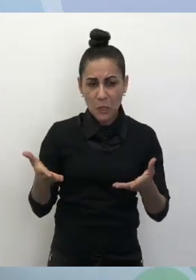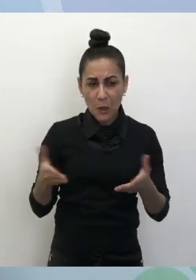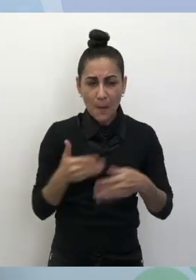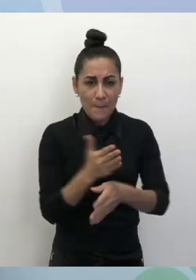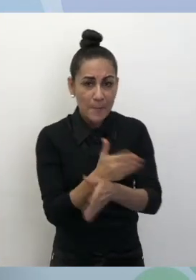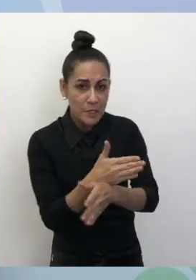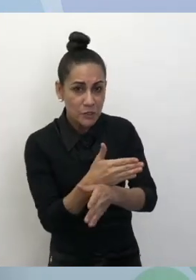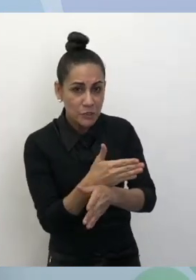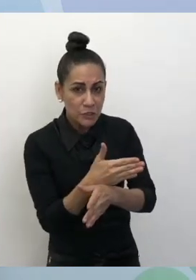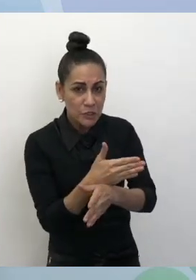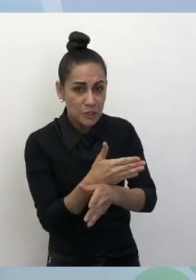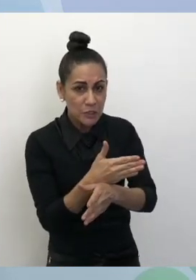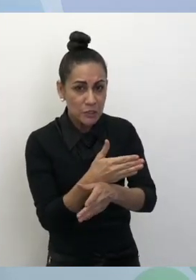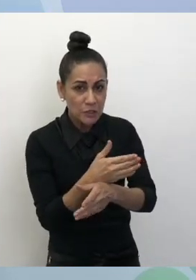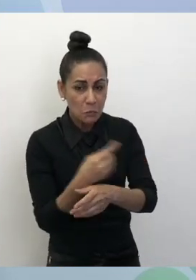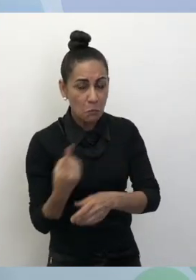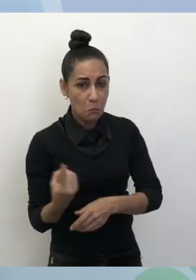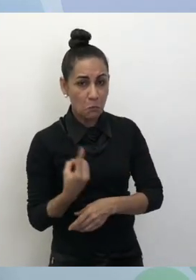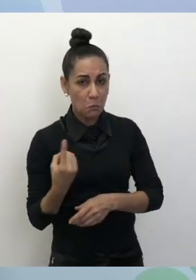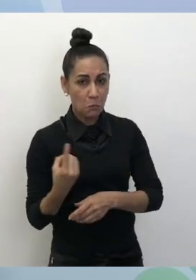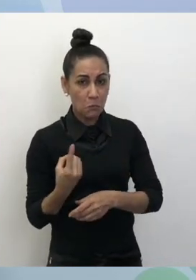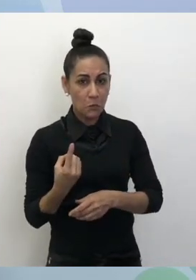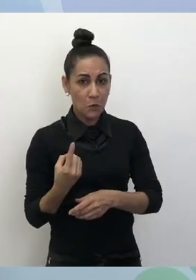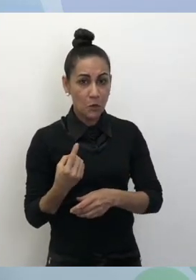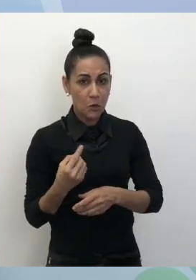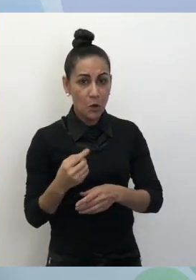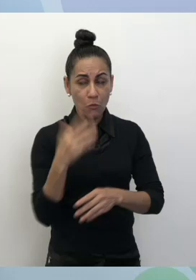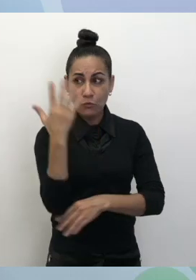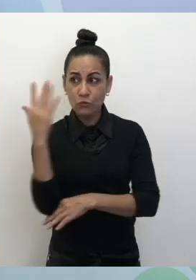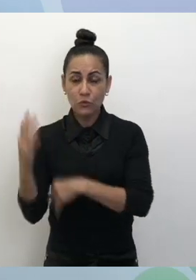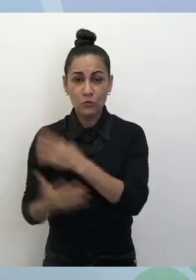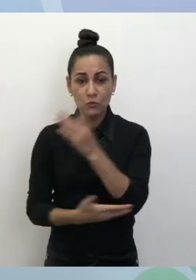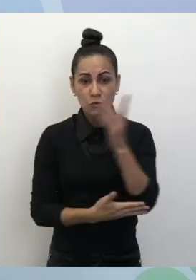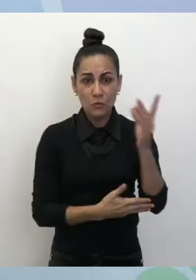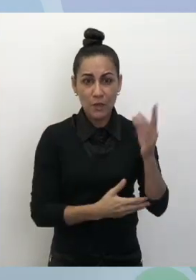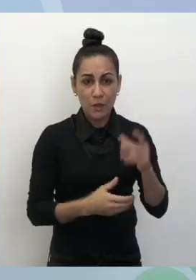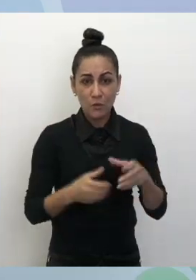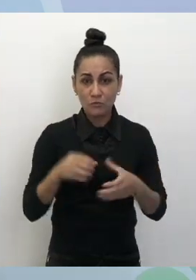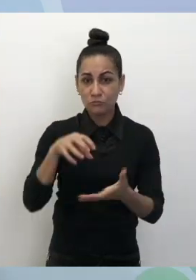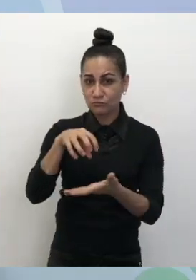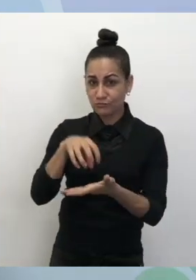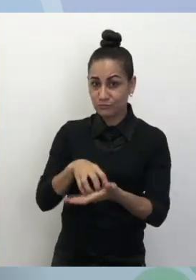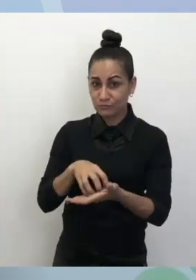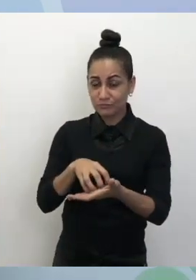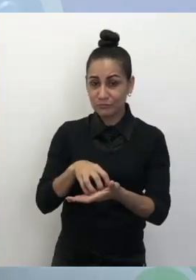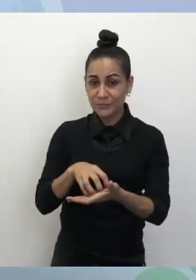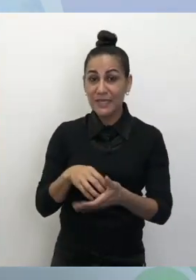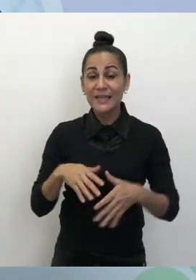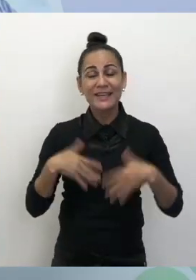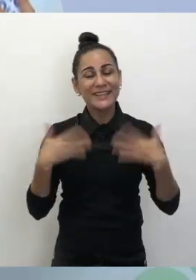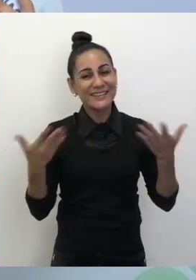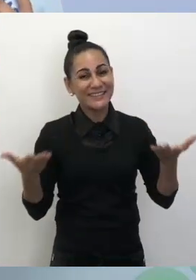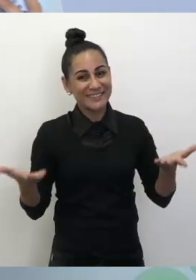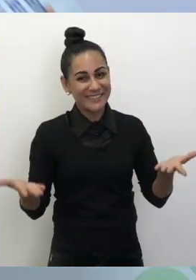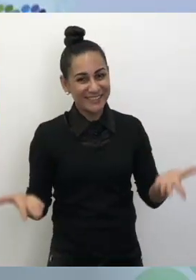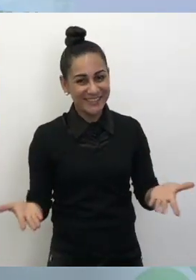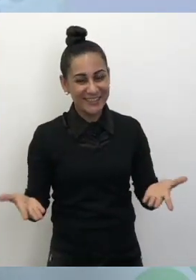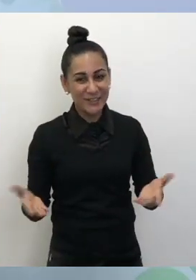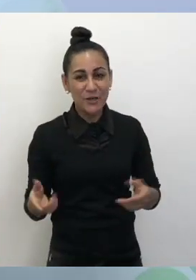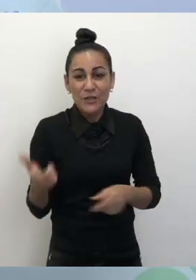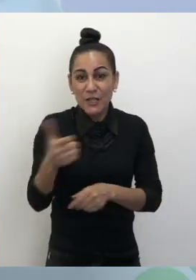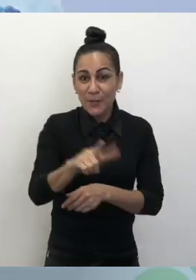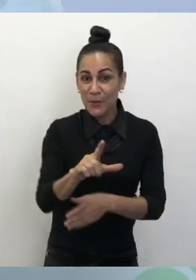perdidas, abandonadas no meio da floresta amazônica. Então, vamos em